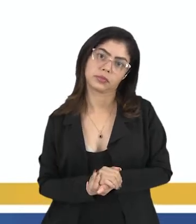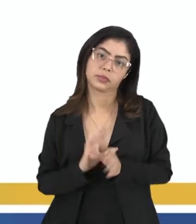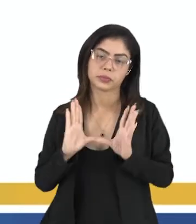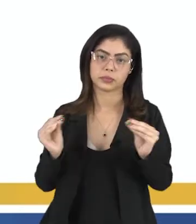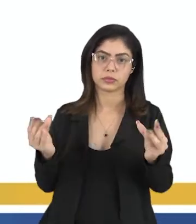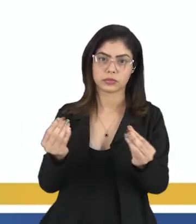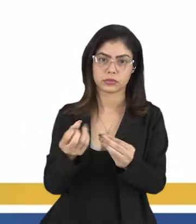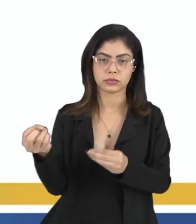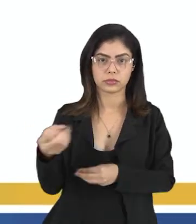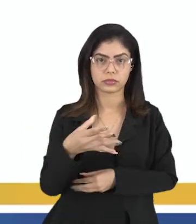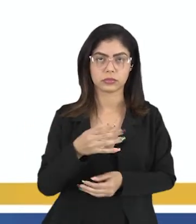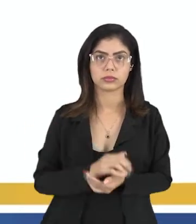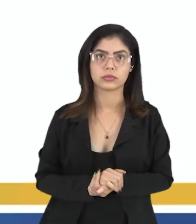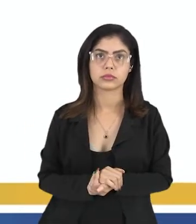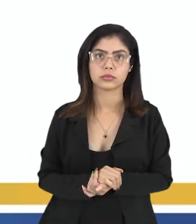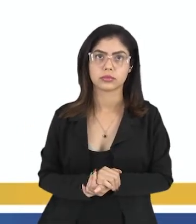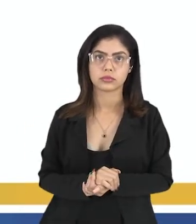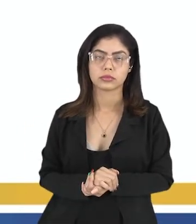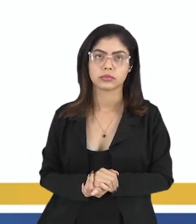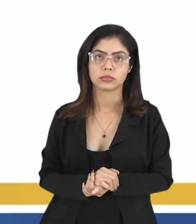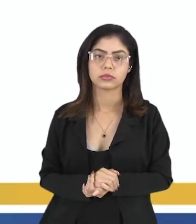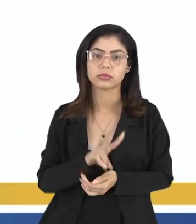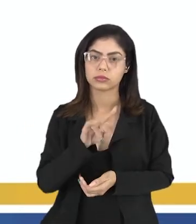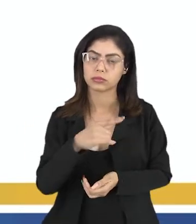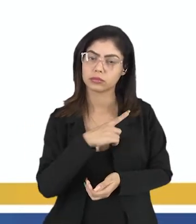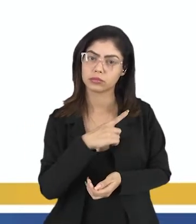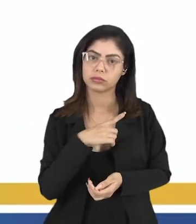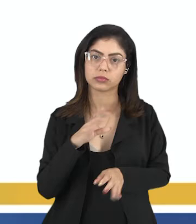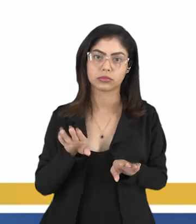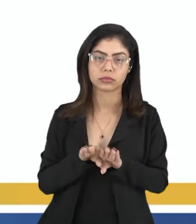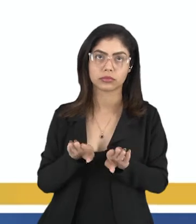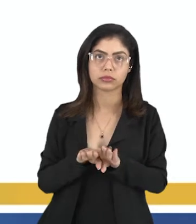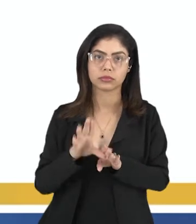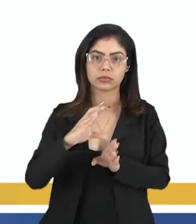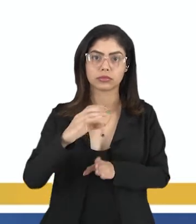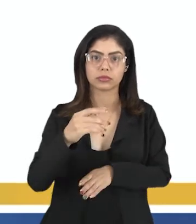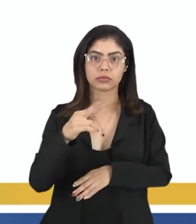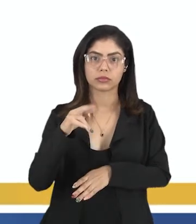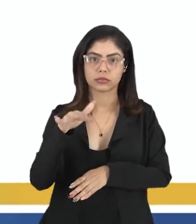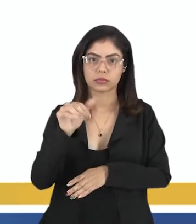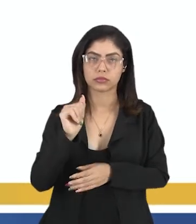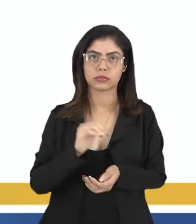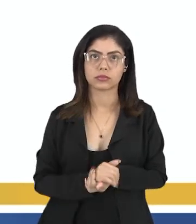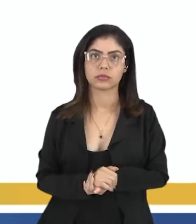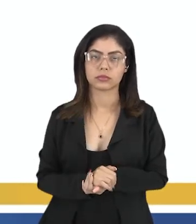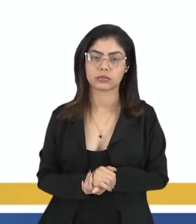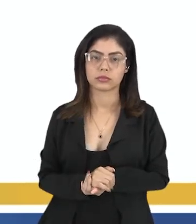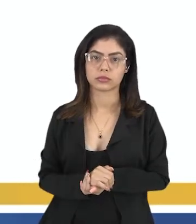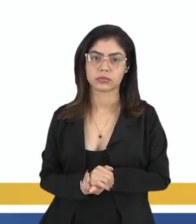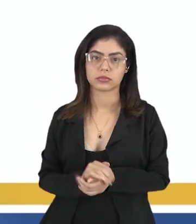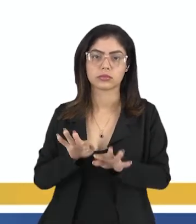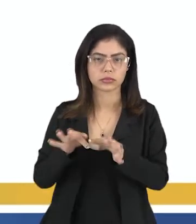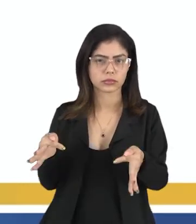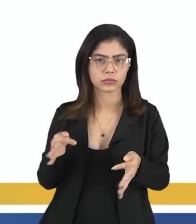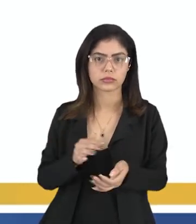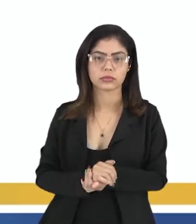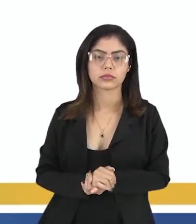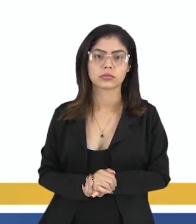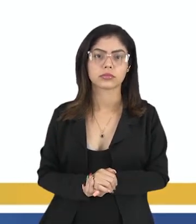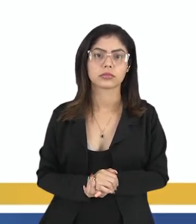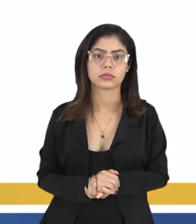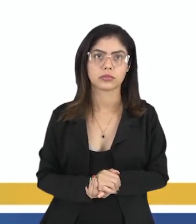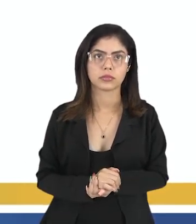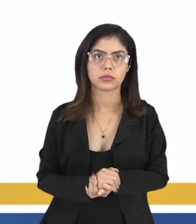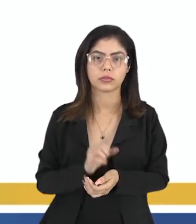novas substâncias, nós também vamos ter uma substância composta e uma substância simples,